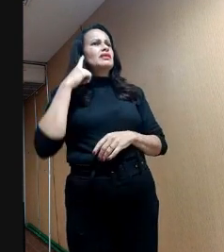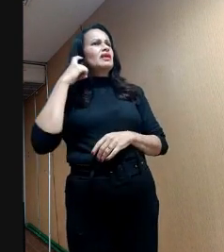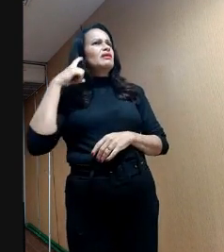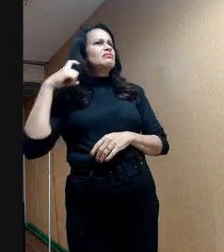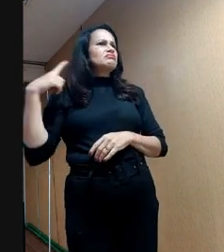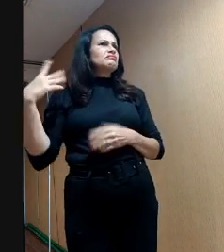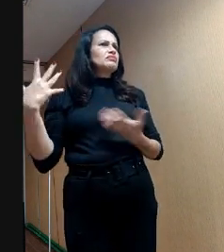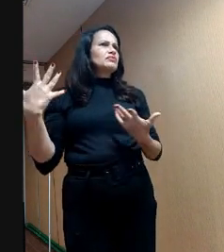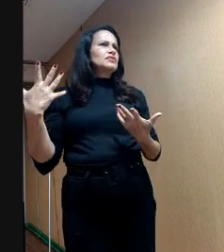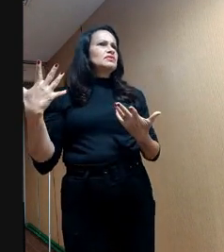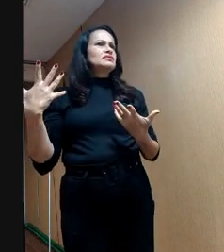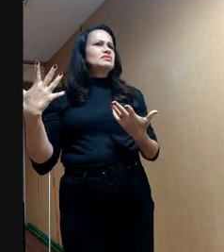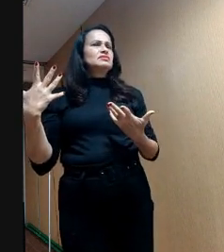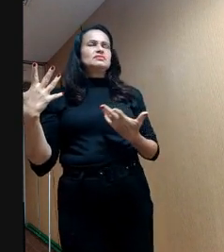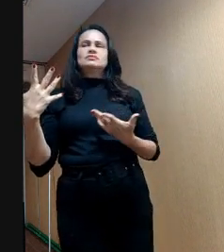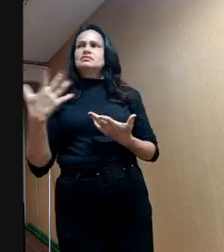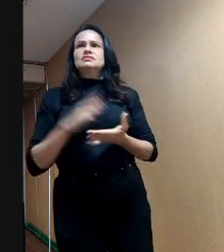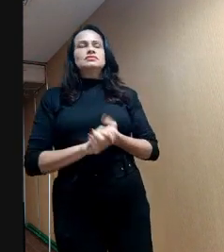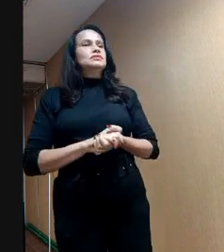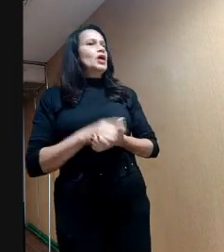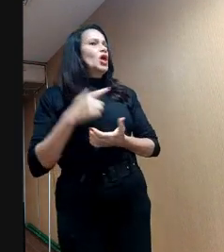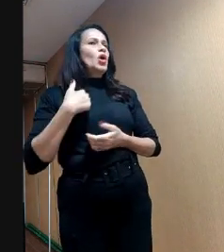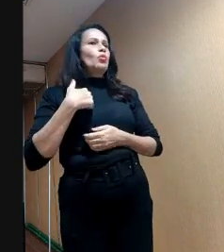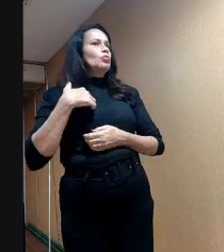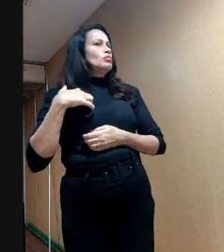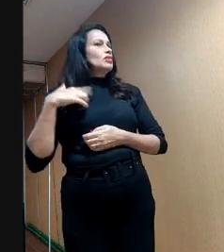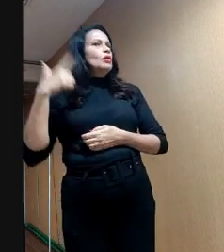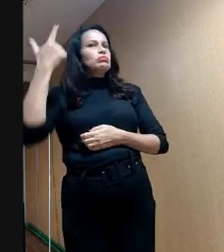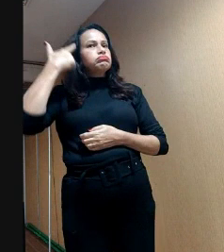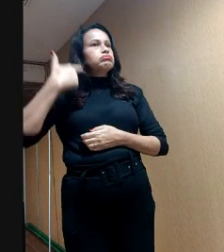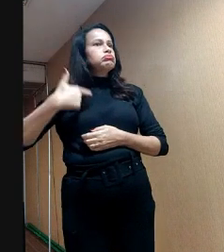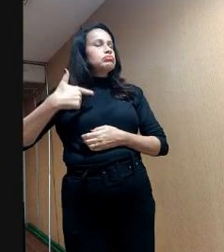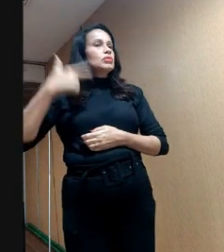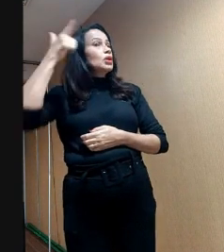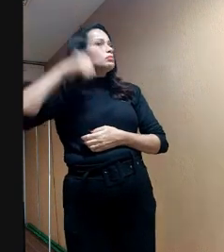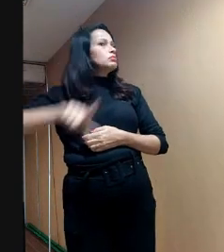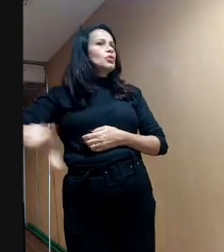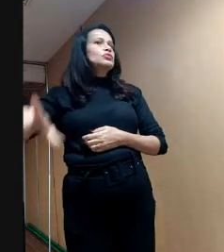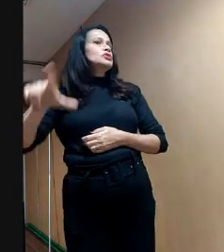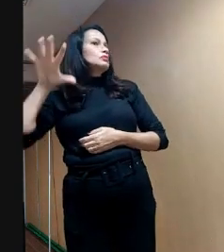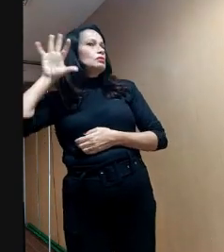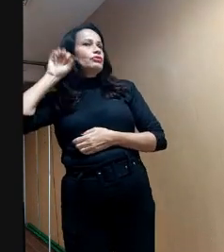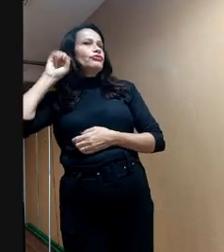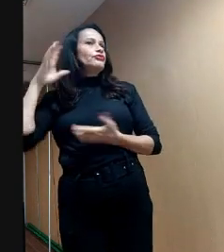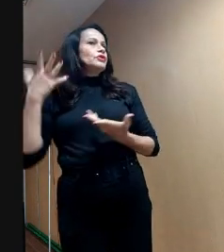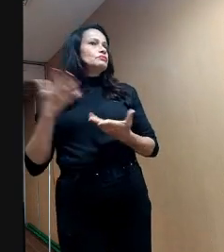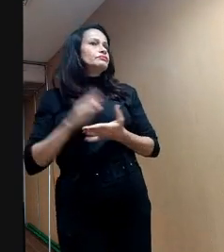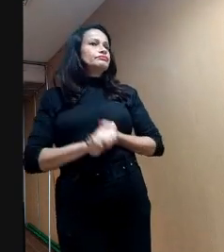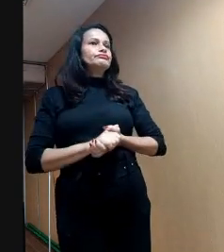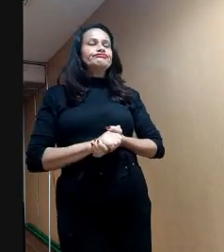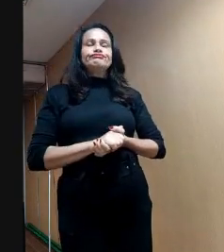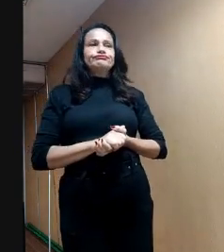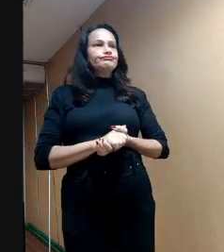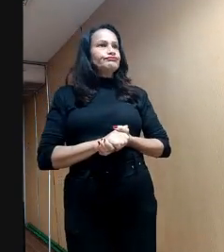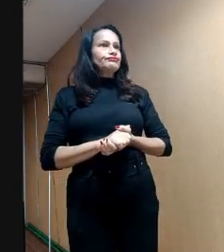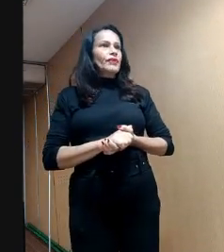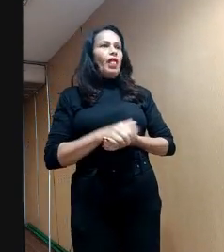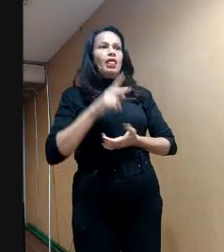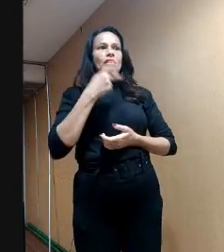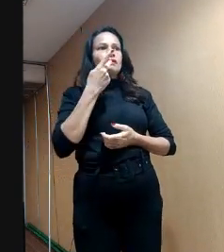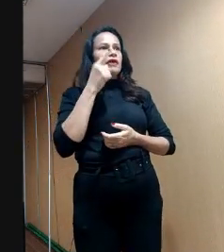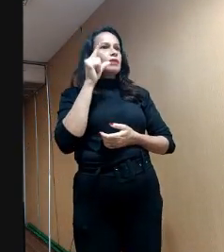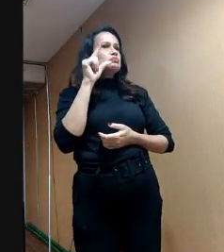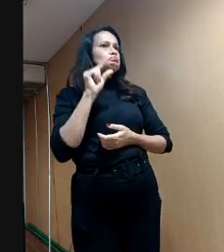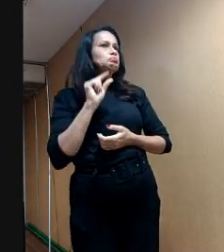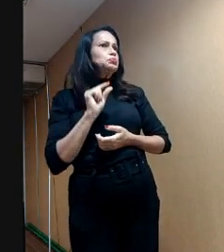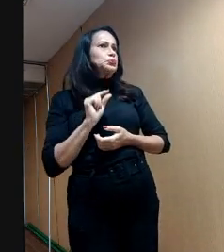das oportunidades que tivermos externamente, mais investimentos e maior fortalecimento das estruturas do campus, para que a